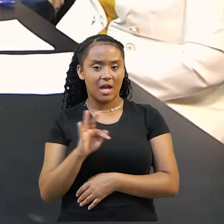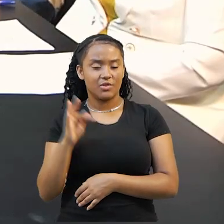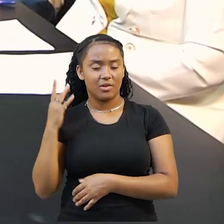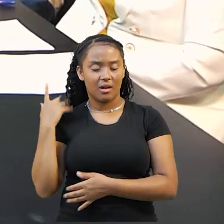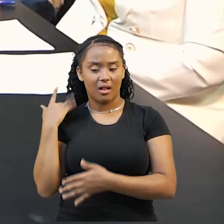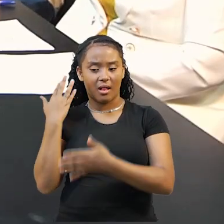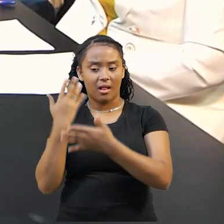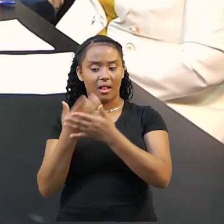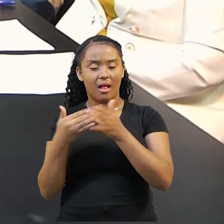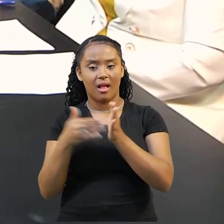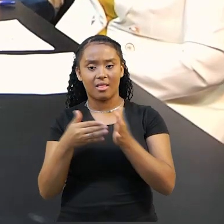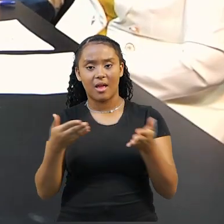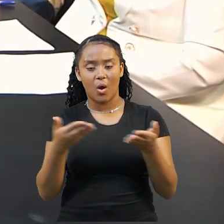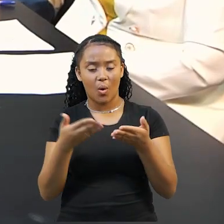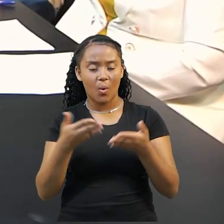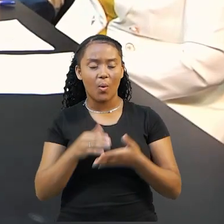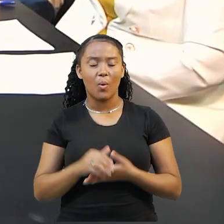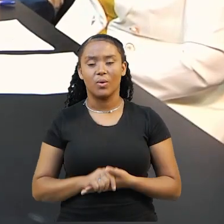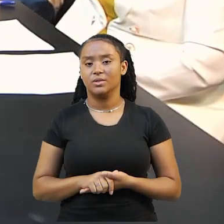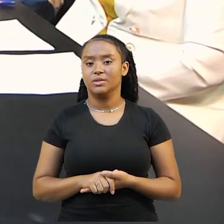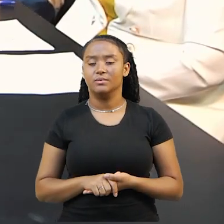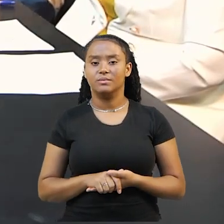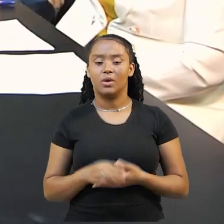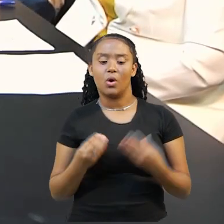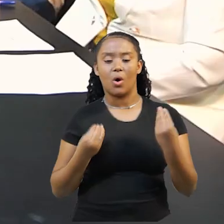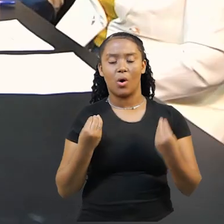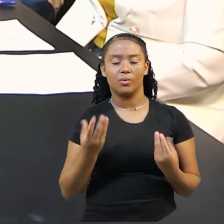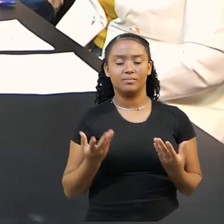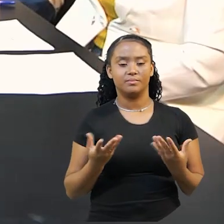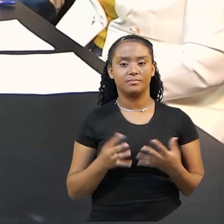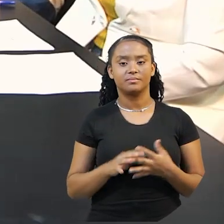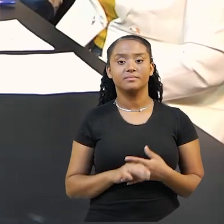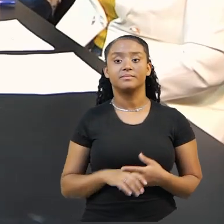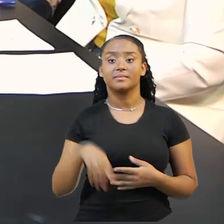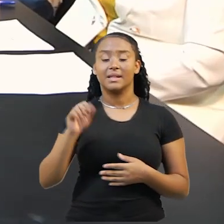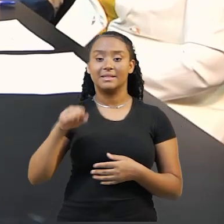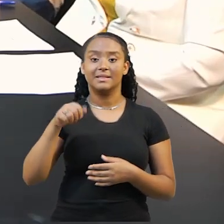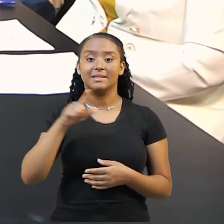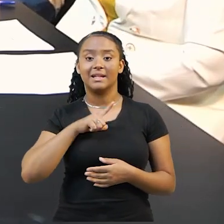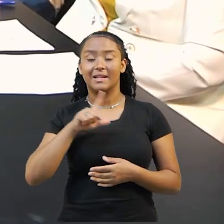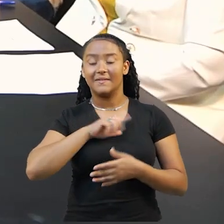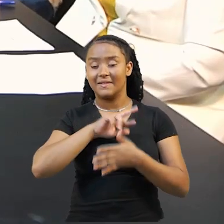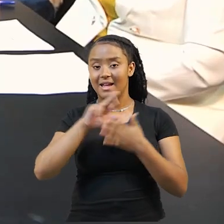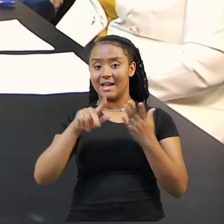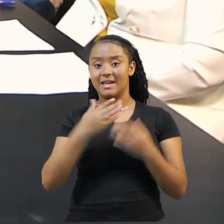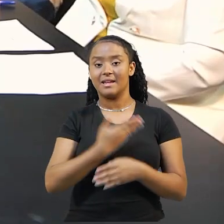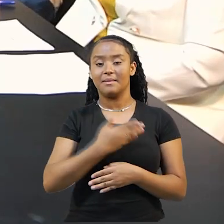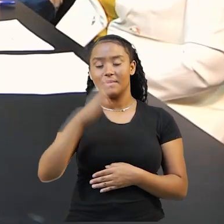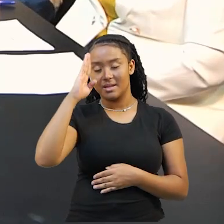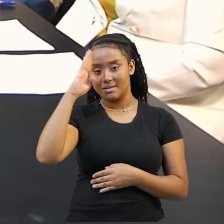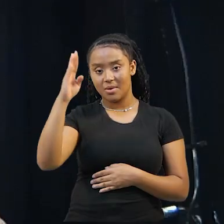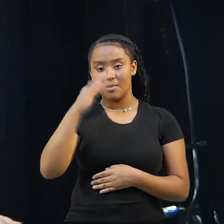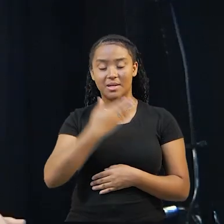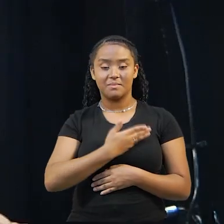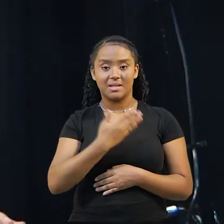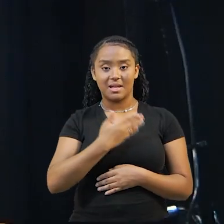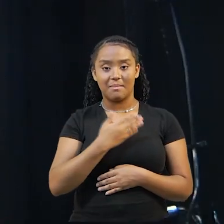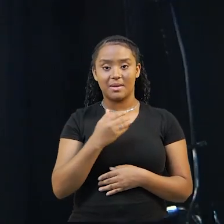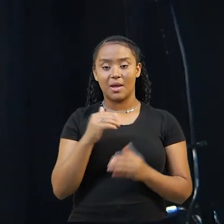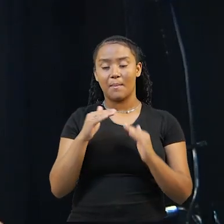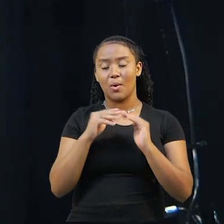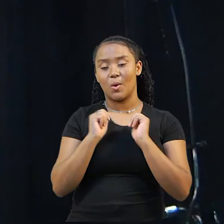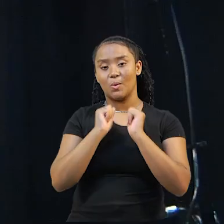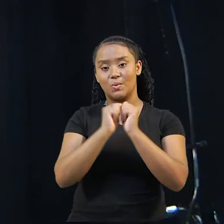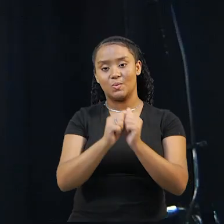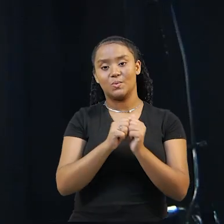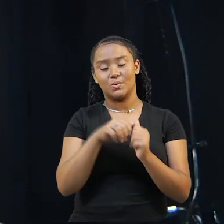aqui que se encontra ou se encontrou? Como é que é isso aí? Eu tenho muitas amigas, especialmente as que moraram comigo